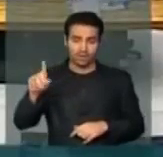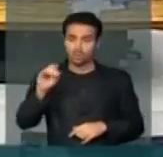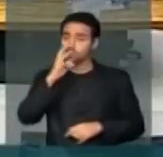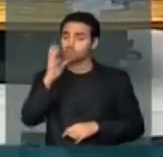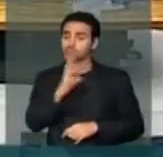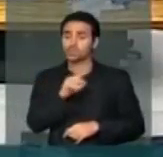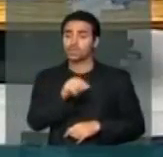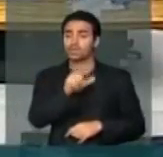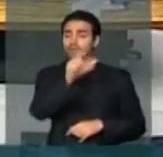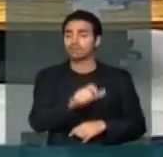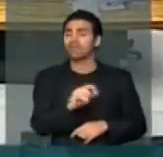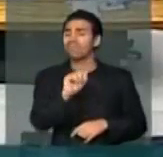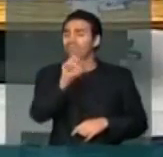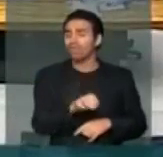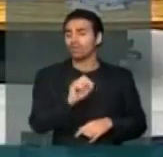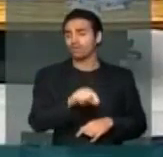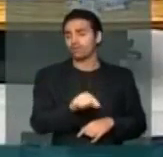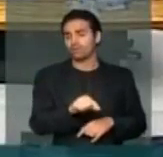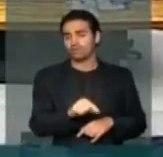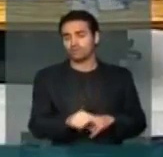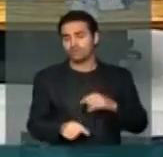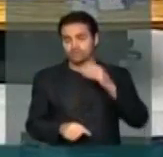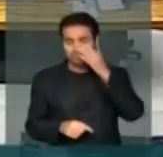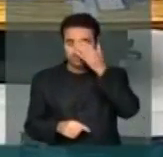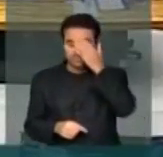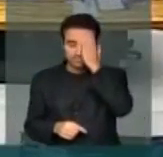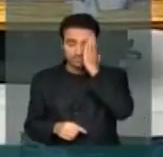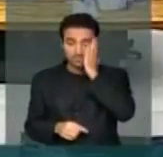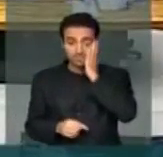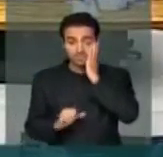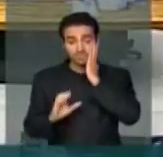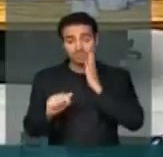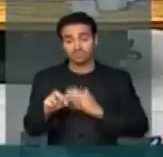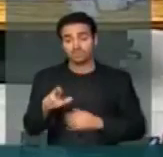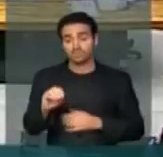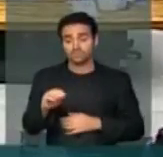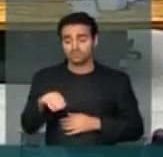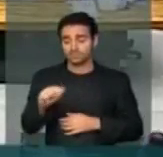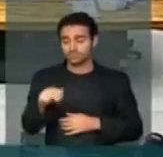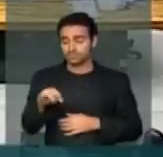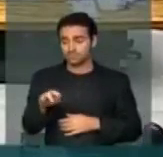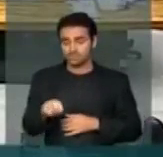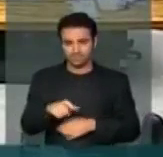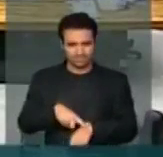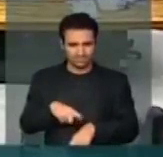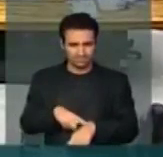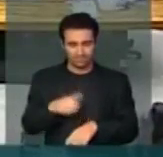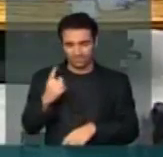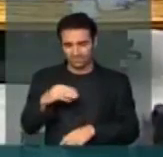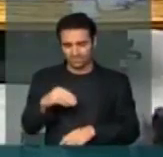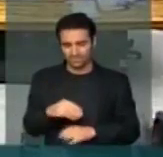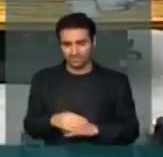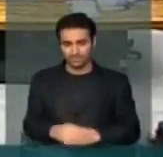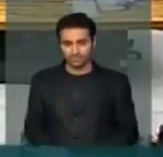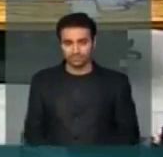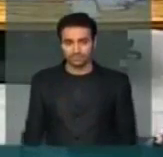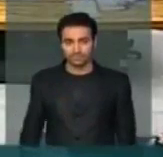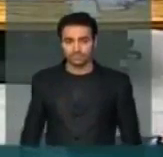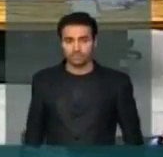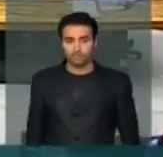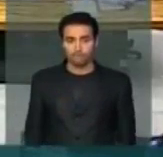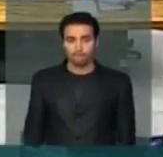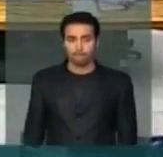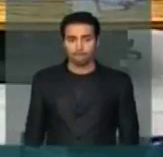Para dar como lido o nosso sempre presidente, deputado Carlos Manato. Vossa Excelência dispõe de um minuto. Senhor presidente, neste